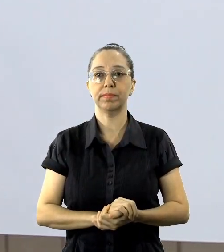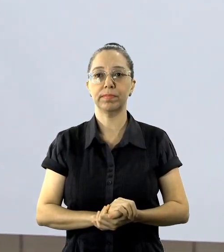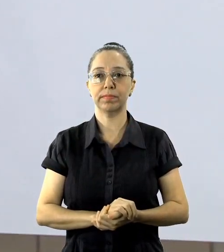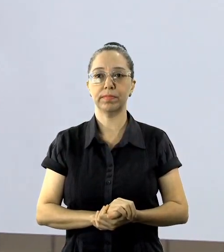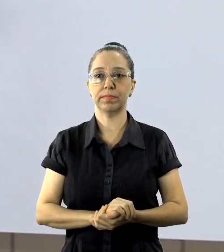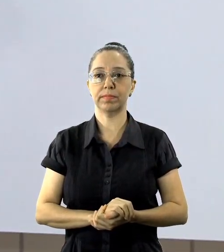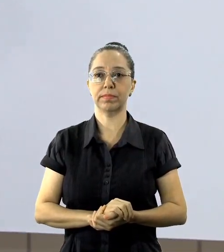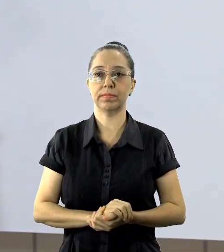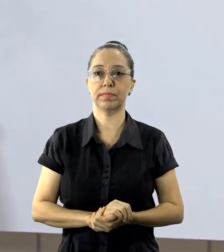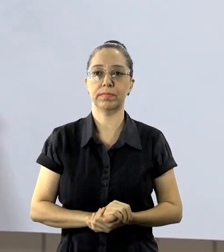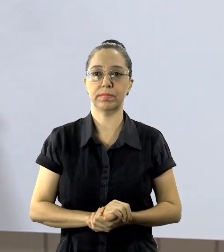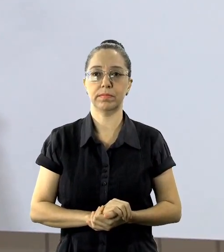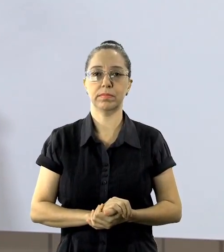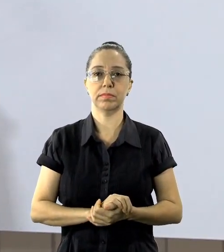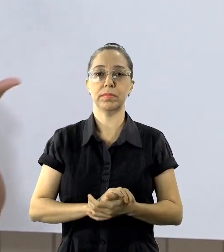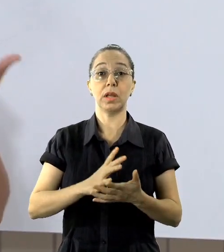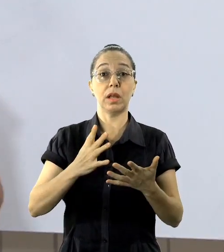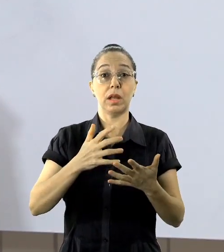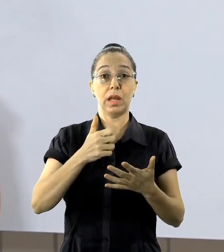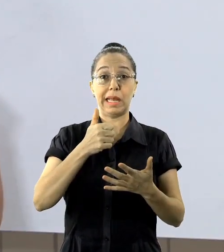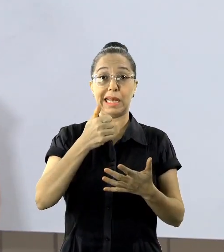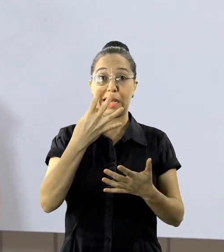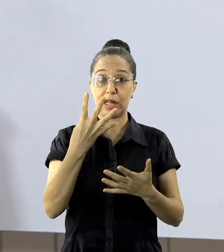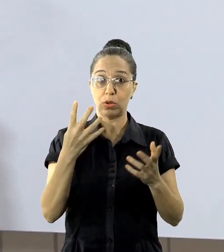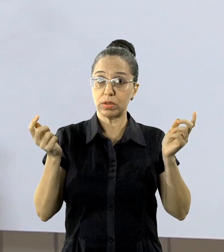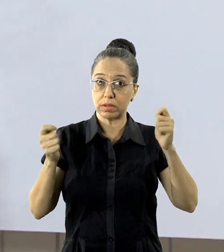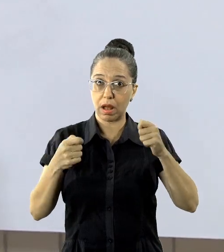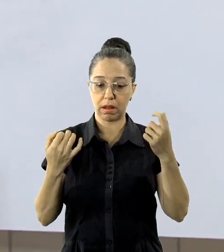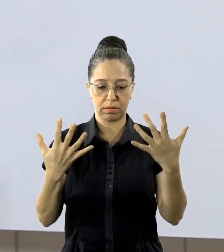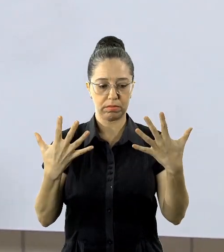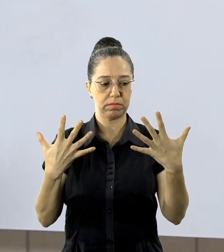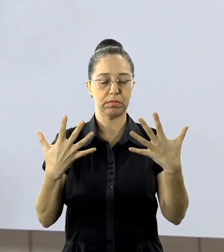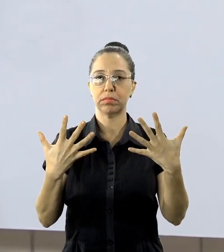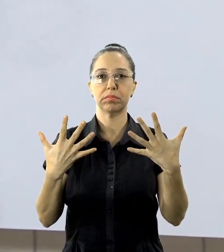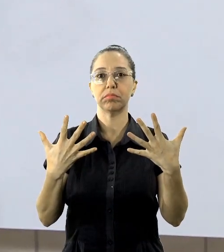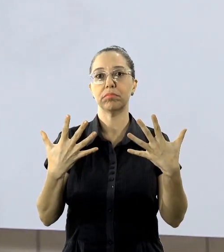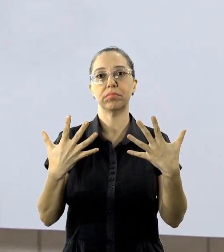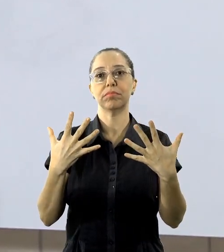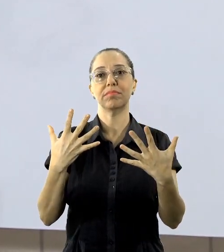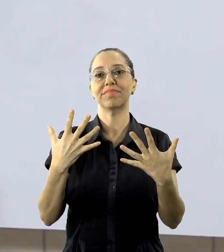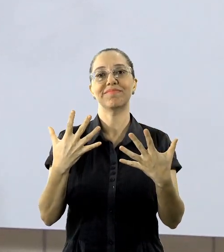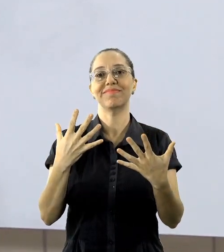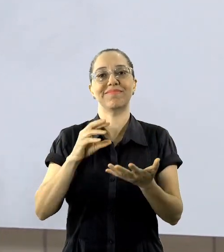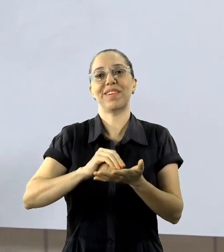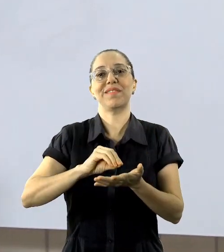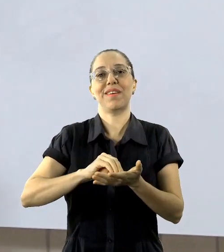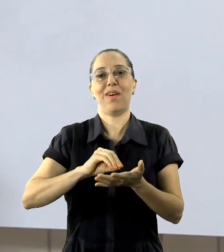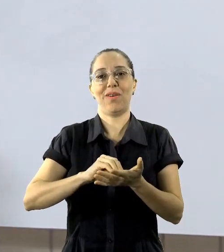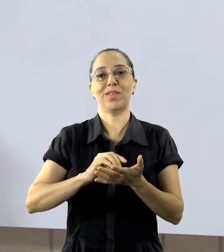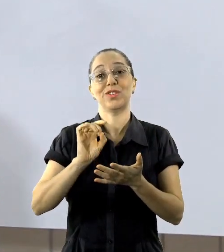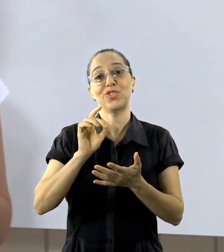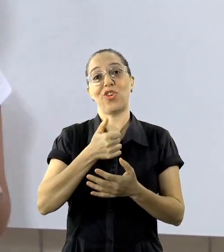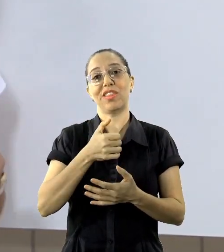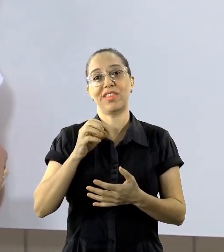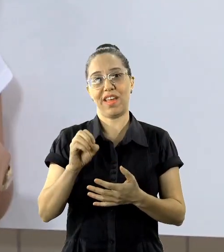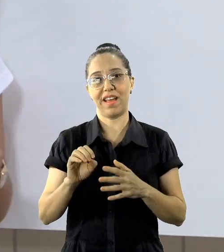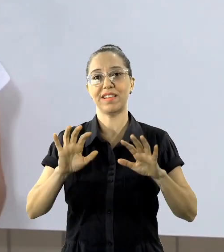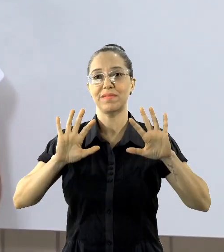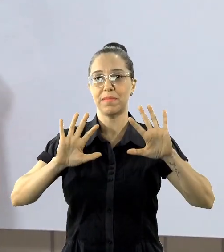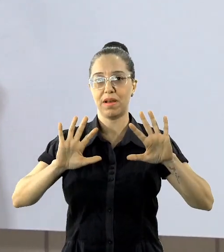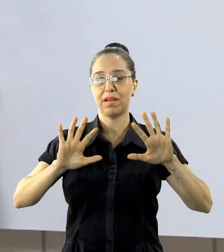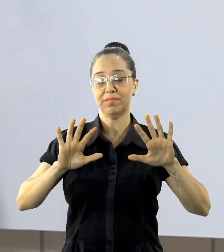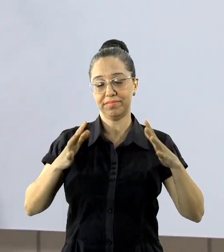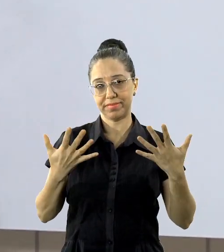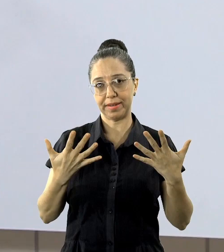dedos na mão. Não tem como, não é? A gente só tem 10. E aí, como é que a gente resolve? Vamos usar o dedo dos